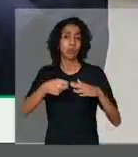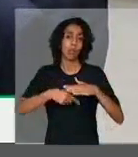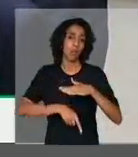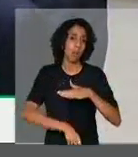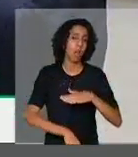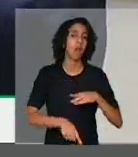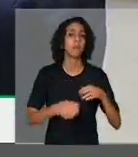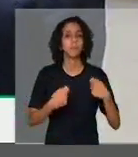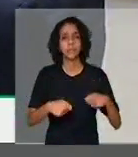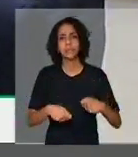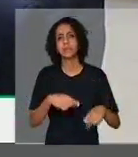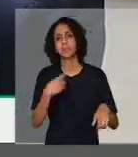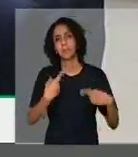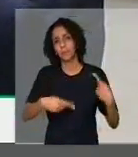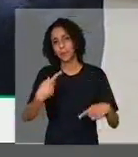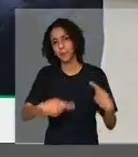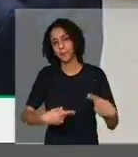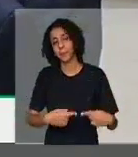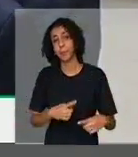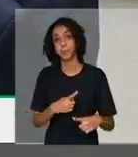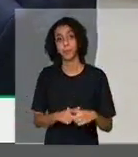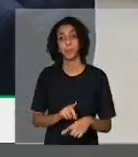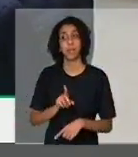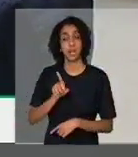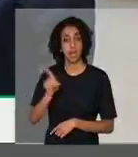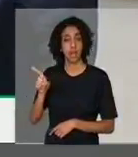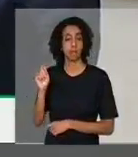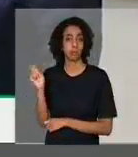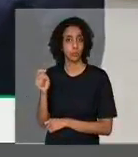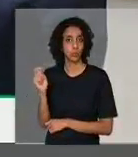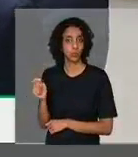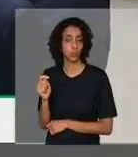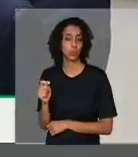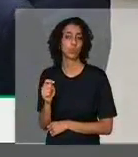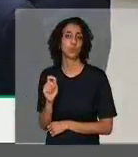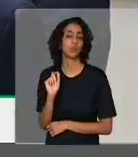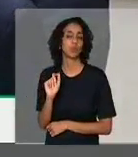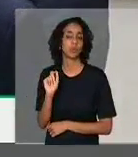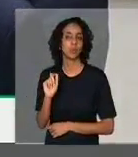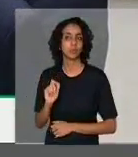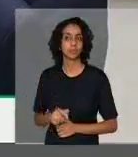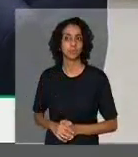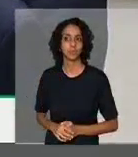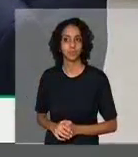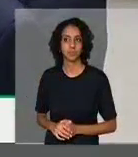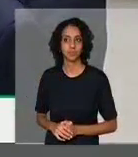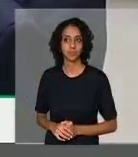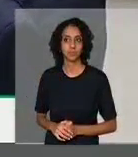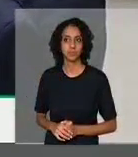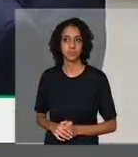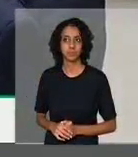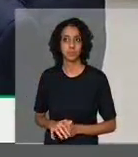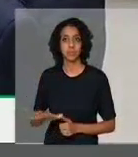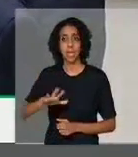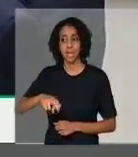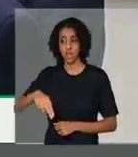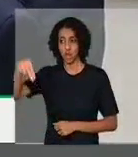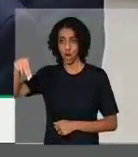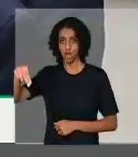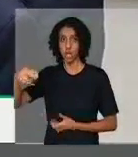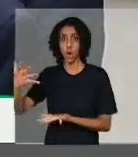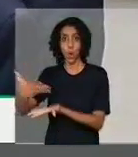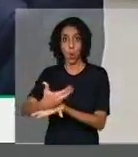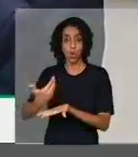debater muitas vezes, porque lá no Rio Grande do Sul nós temos dessa feita um fenômeno. A metade norte, uma safra